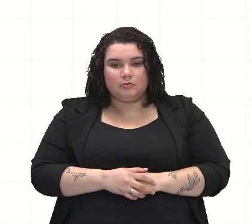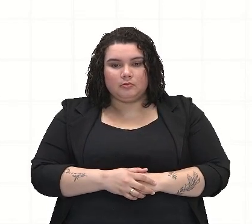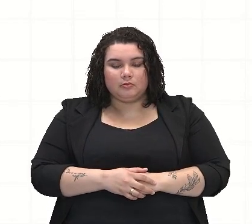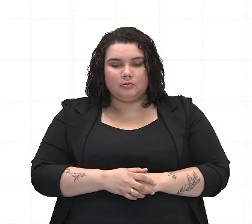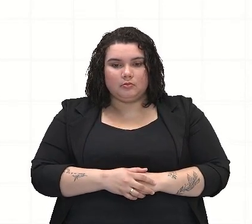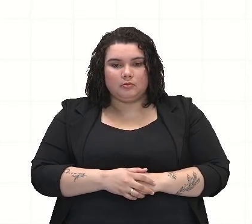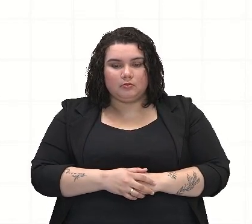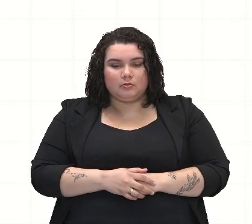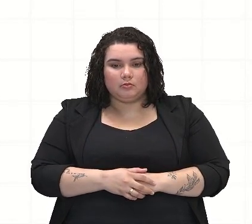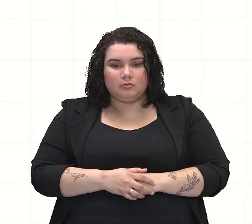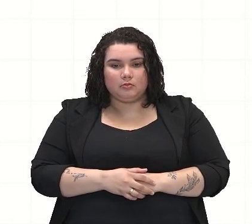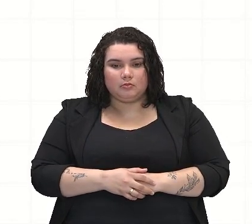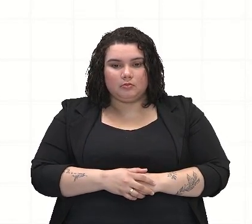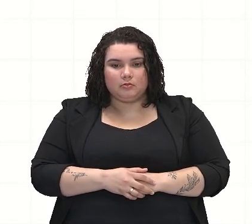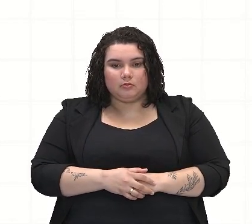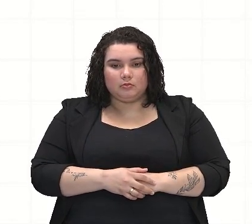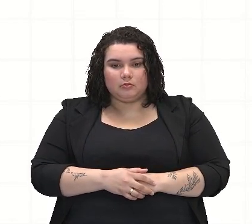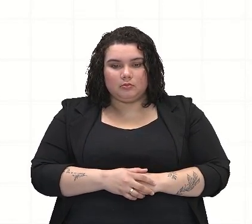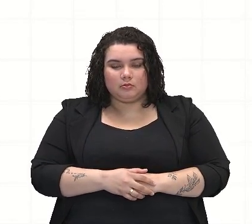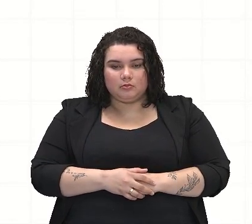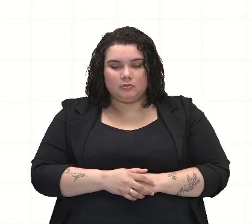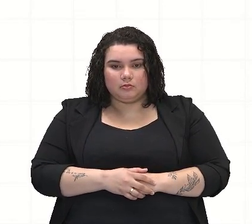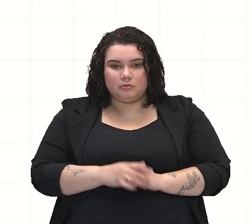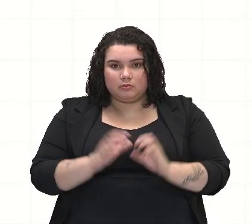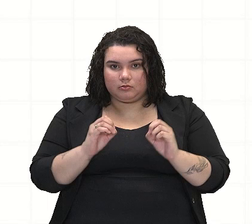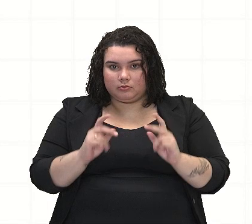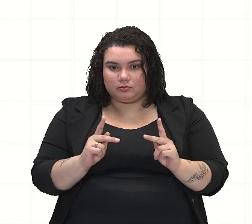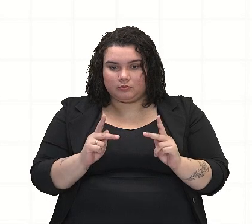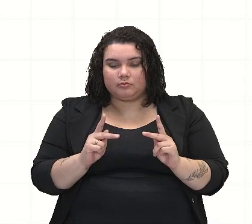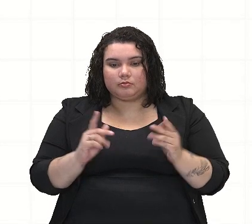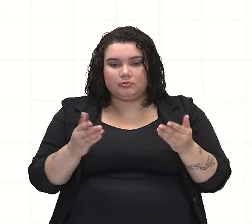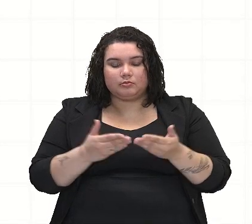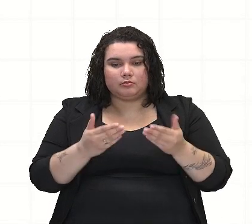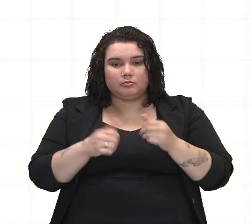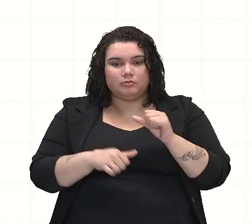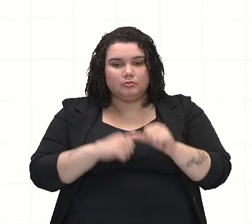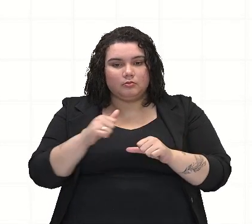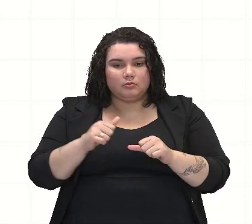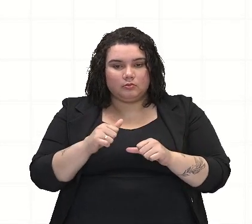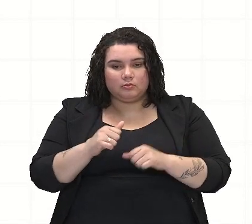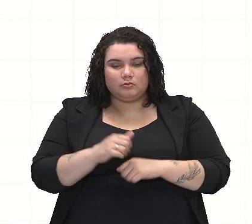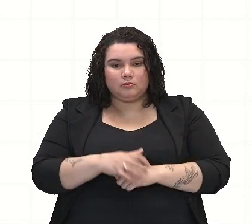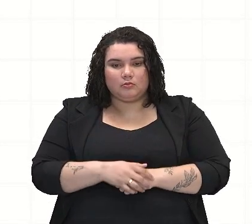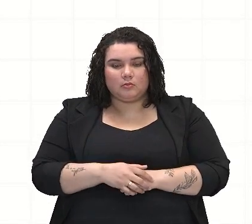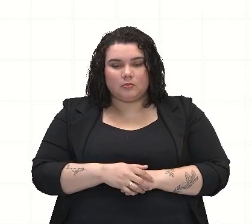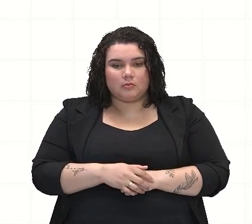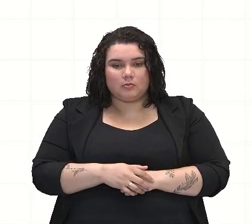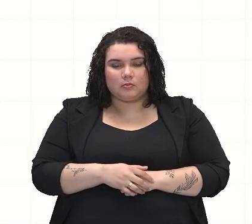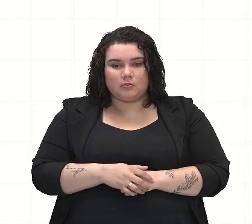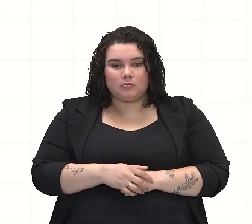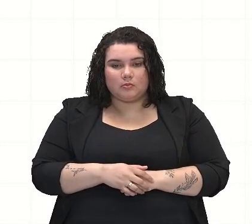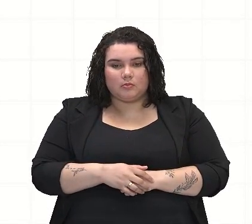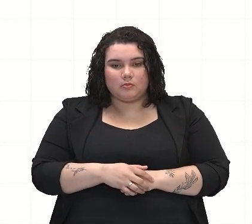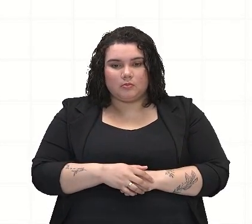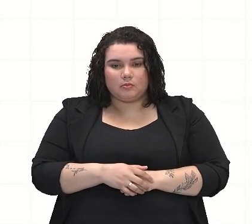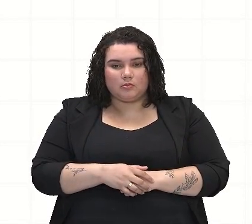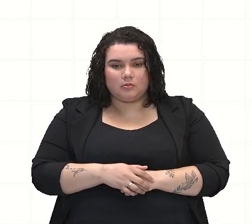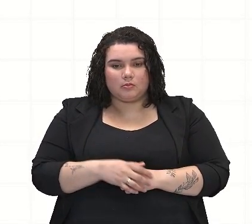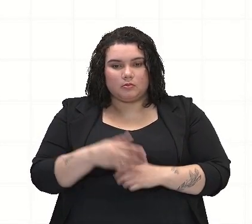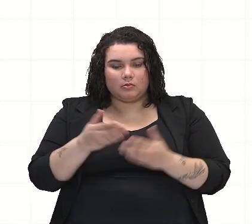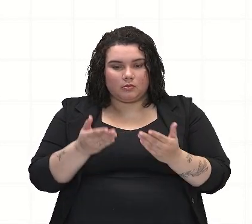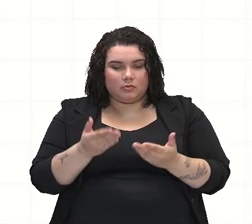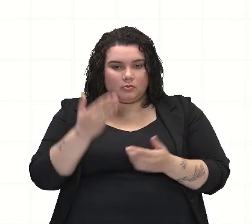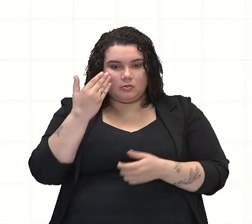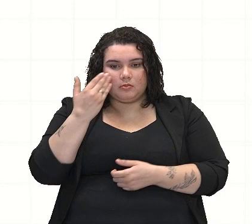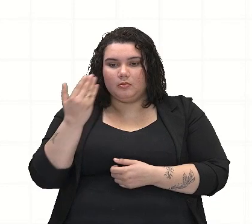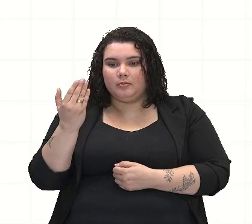fizemos o ponto P e o ponto Q. Agora, vamos transferir, botar esse compasso para cá. Com a ponta seca dele, vem para